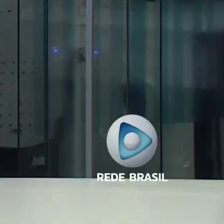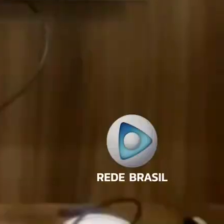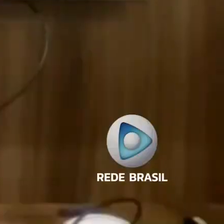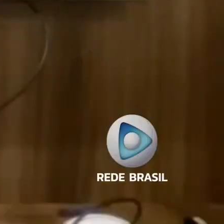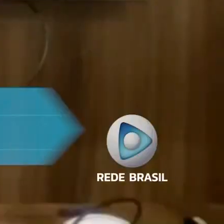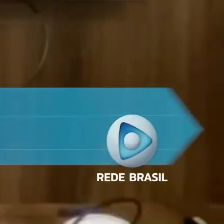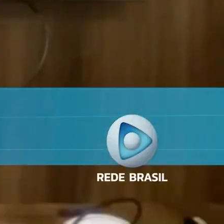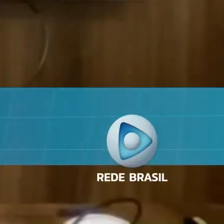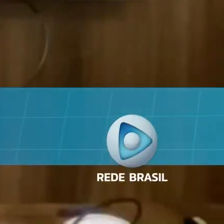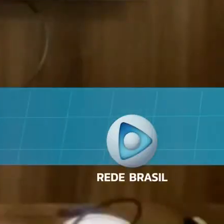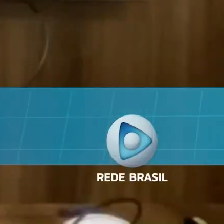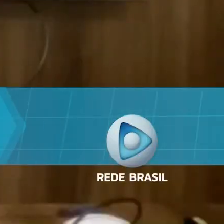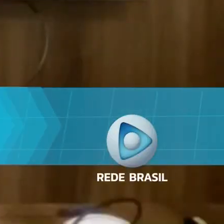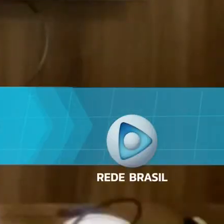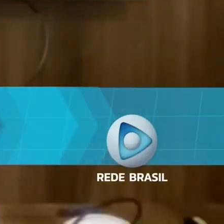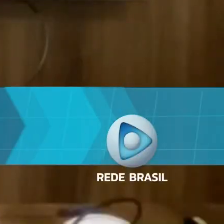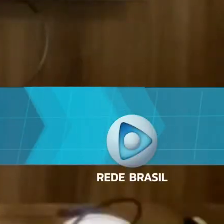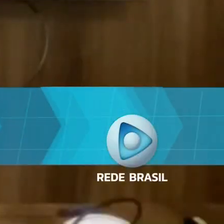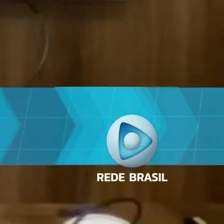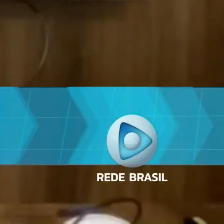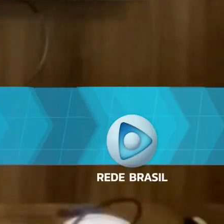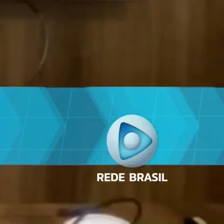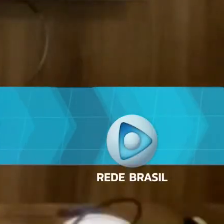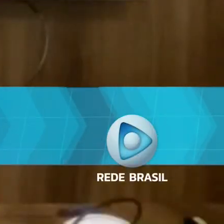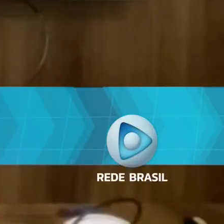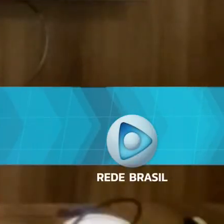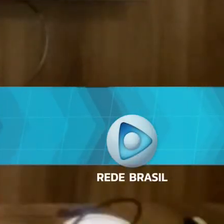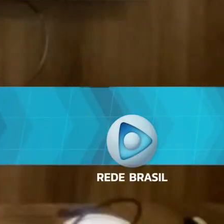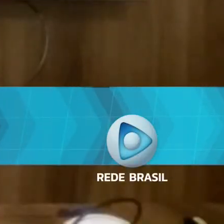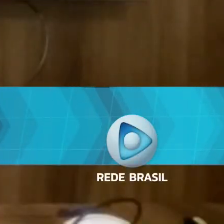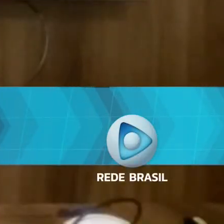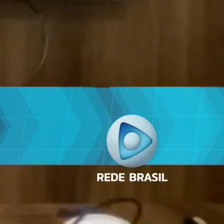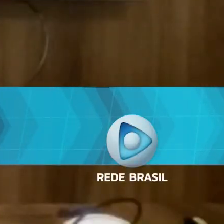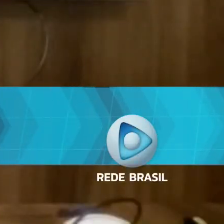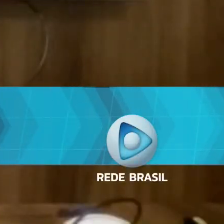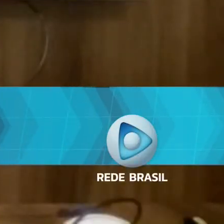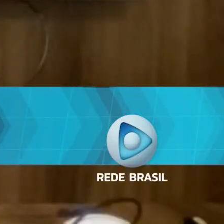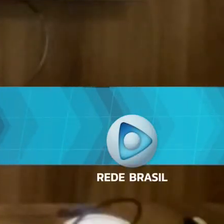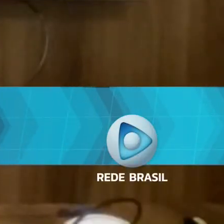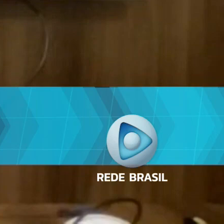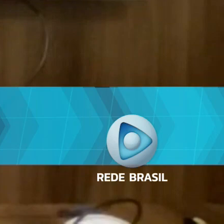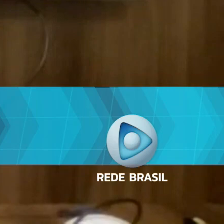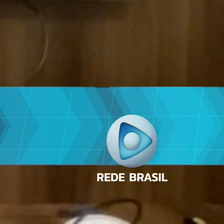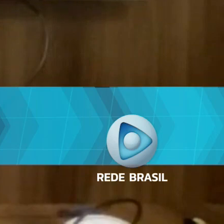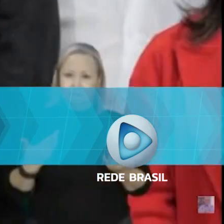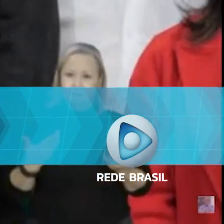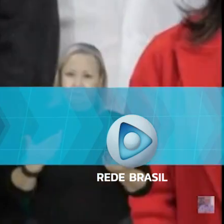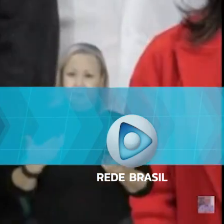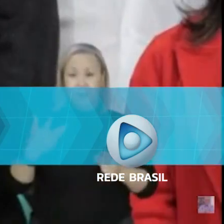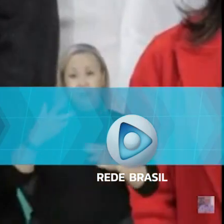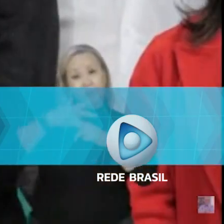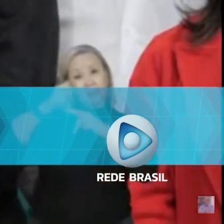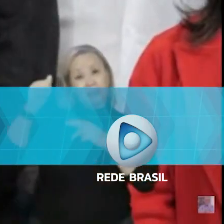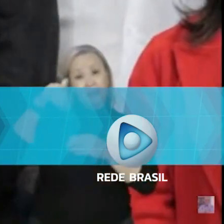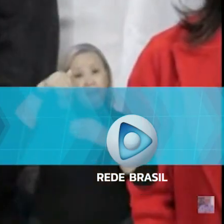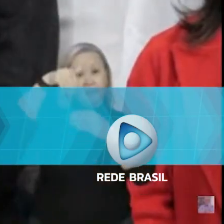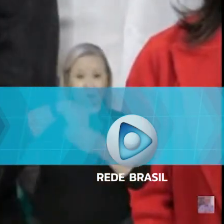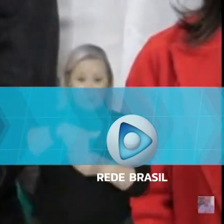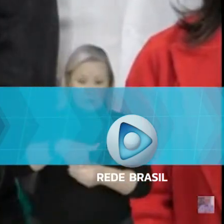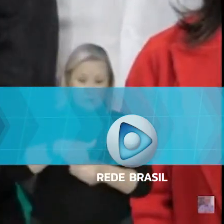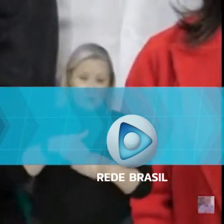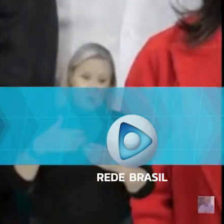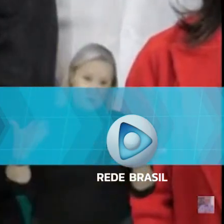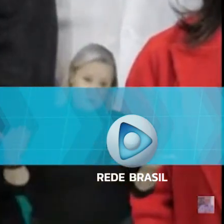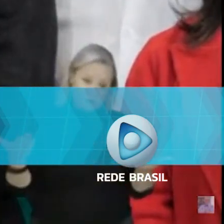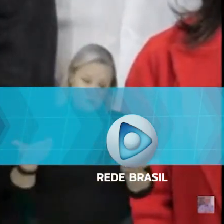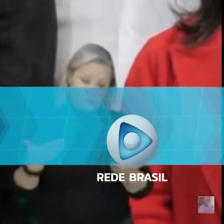A senadora Simone Tebet, do MDB, vai começar a gravar depoimentos no fim da semana para serem usados pela campanha de Lula